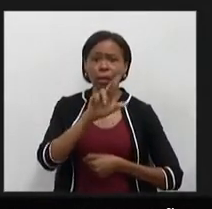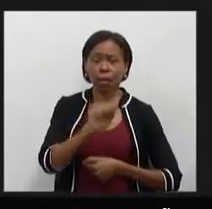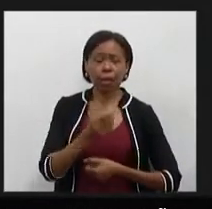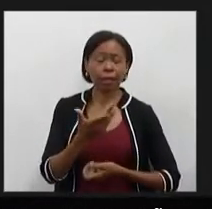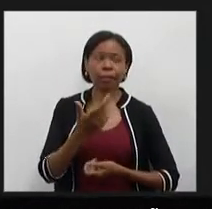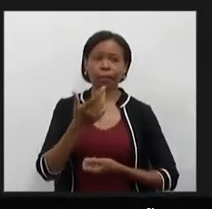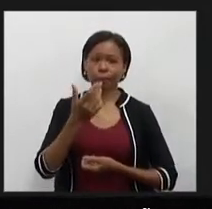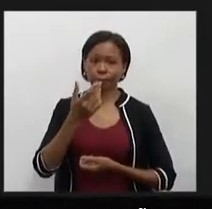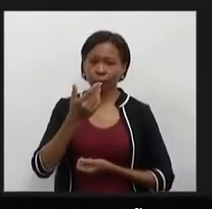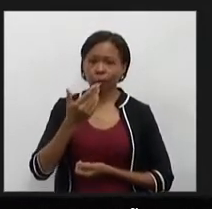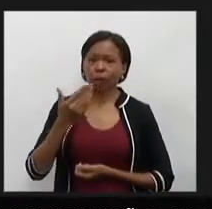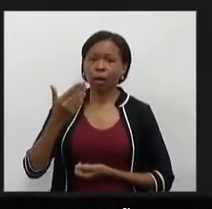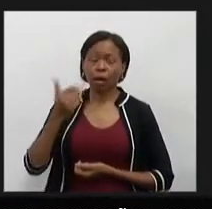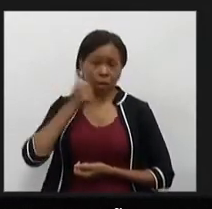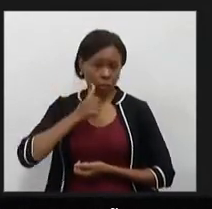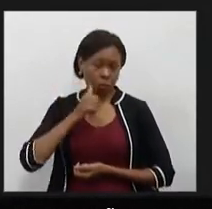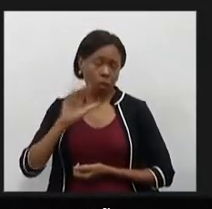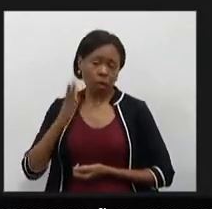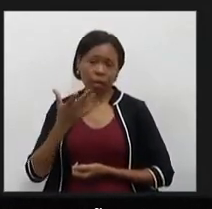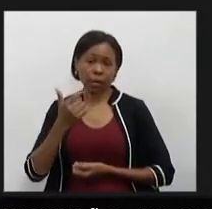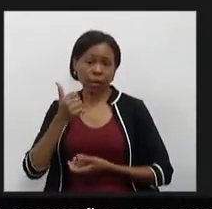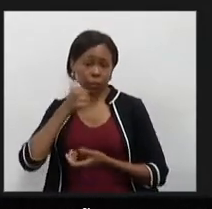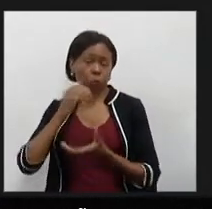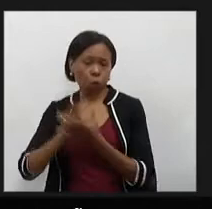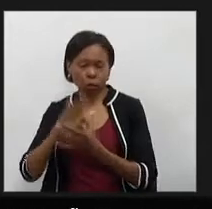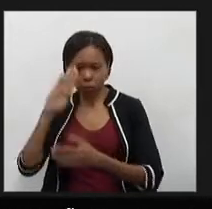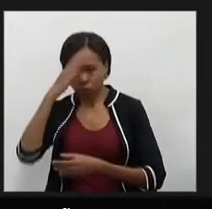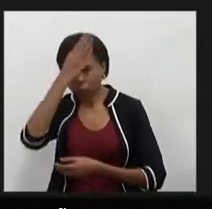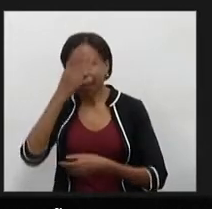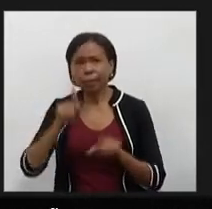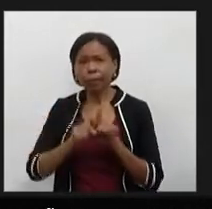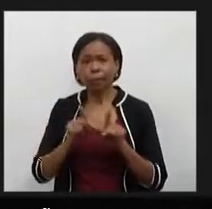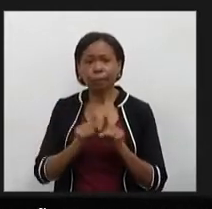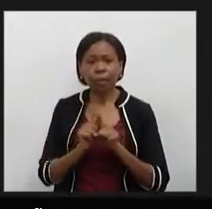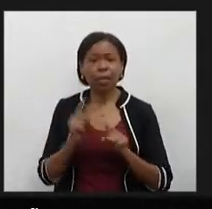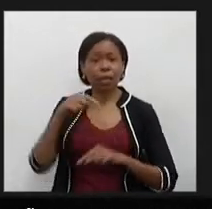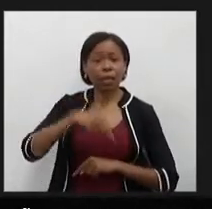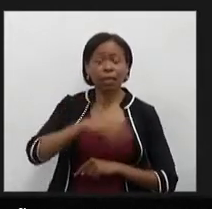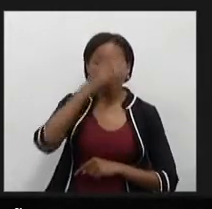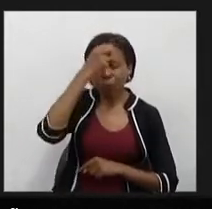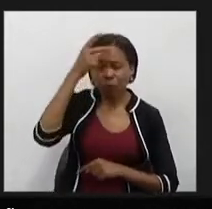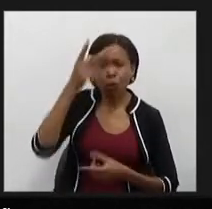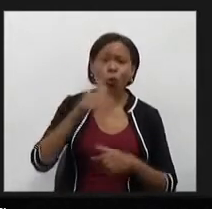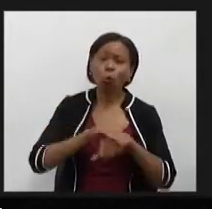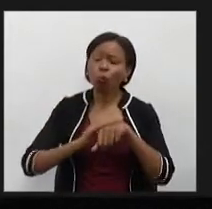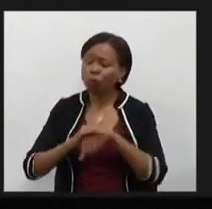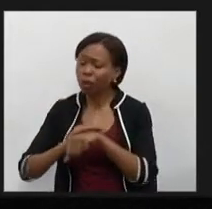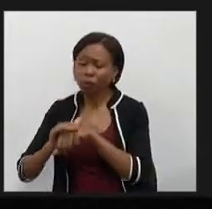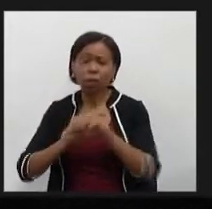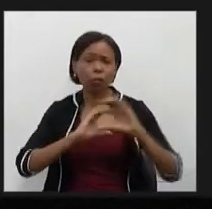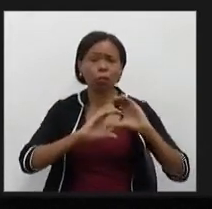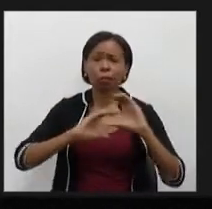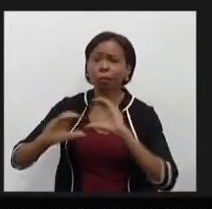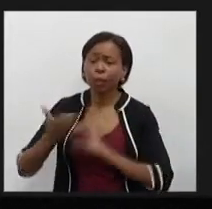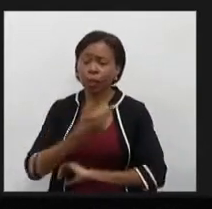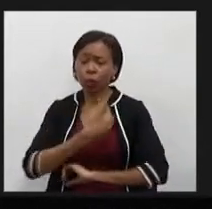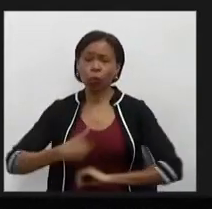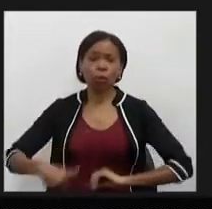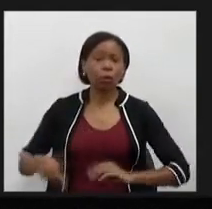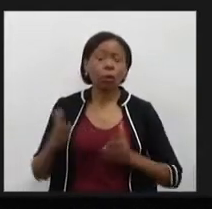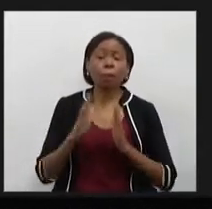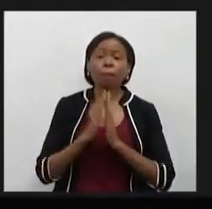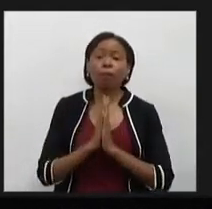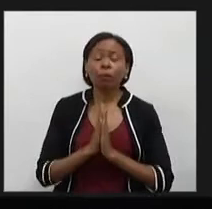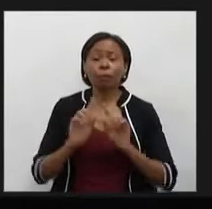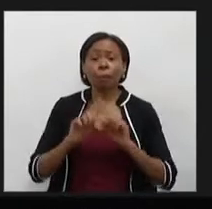no Planalto, conversa com o presidente, conversa com o nosso prefeito aqui de Belo Horizonte, conversa com o governador, mas